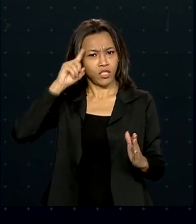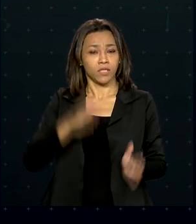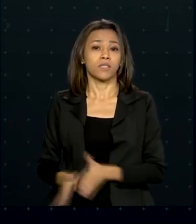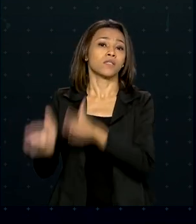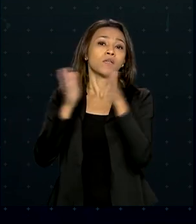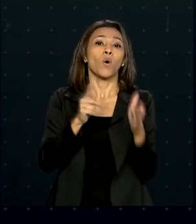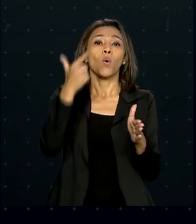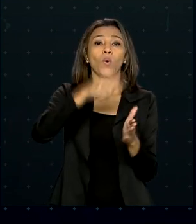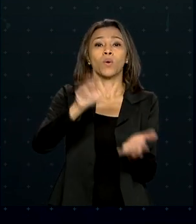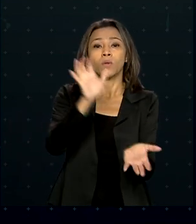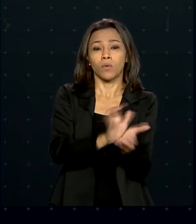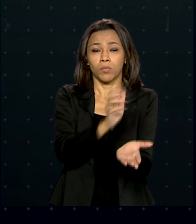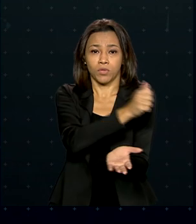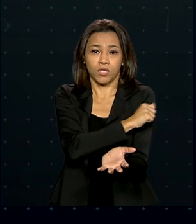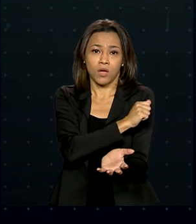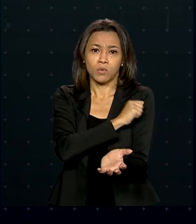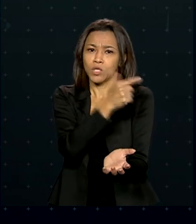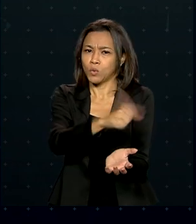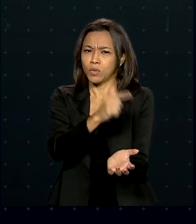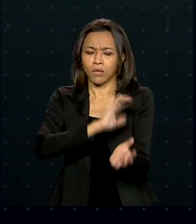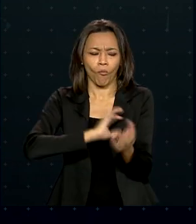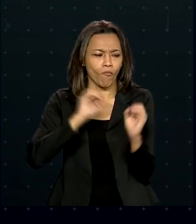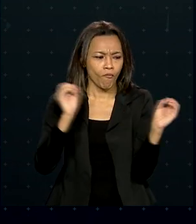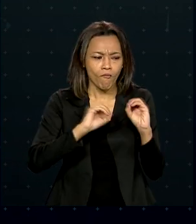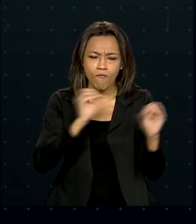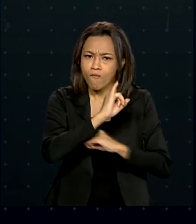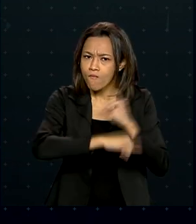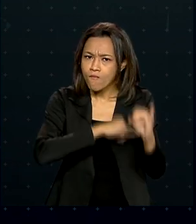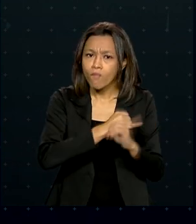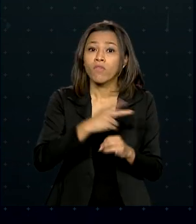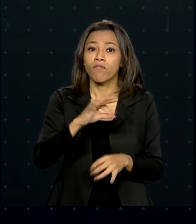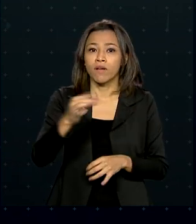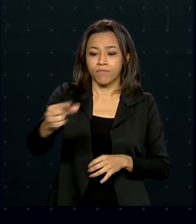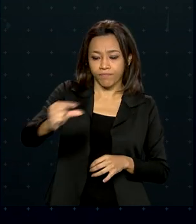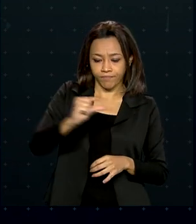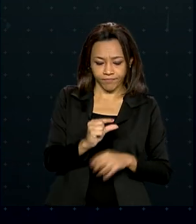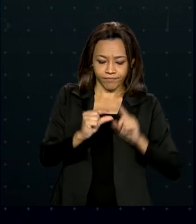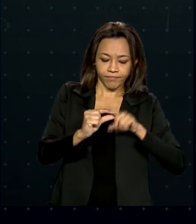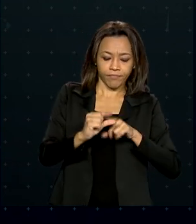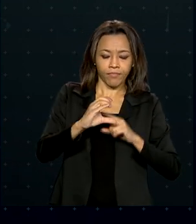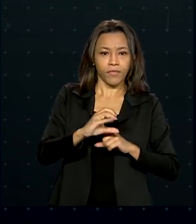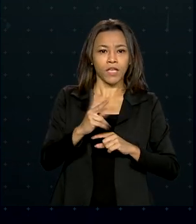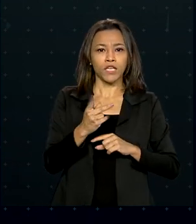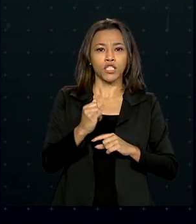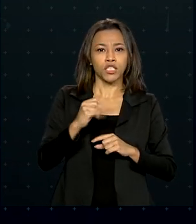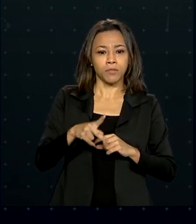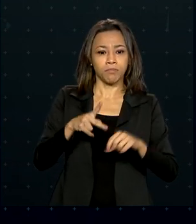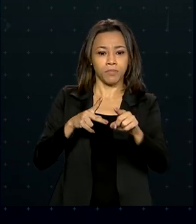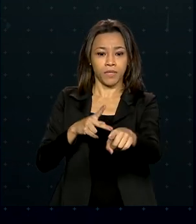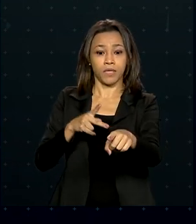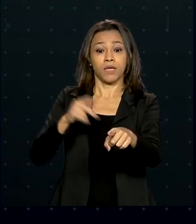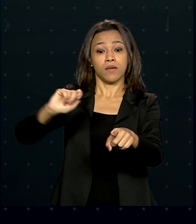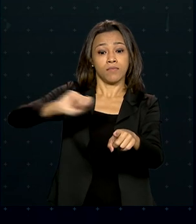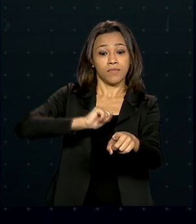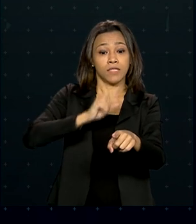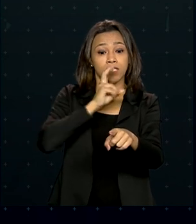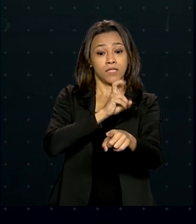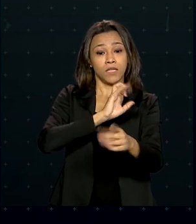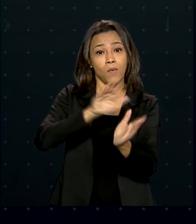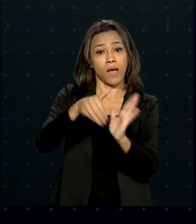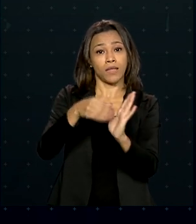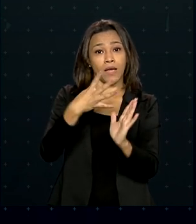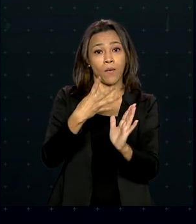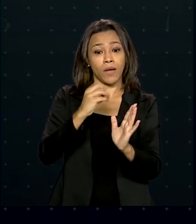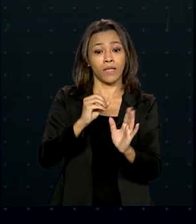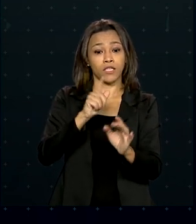conectividade também receber pacotes de dados em chips pré-pagos com créditos de 5 a 40 gb e